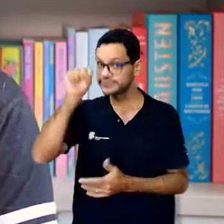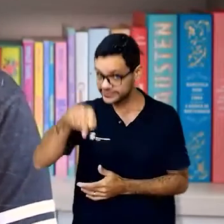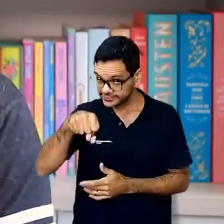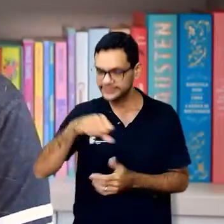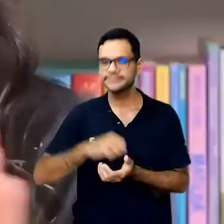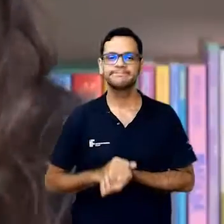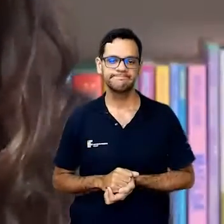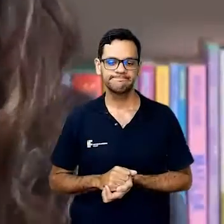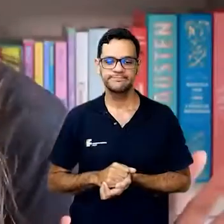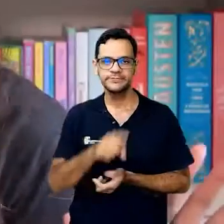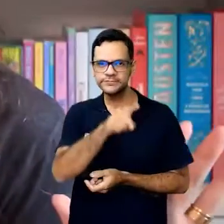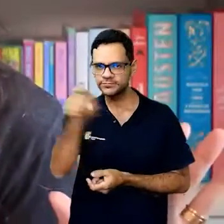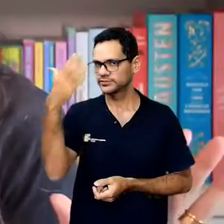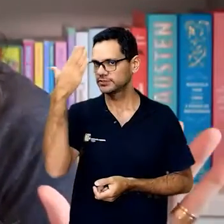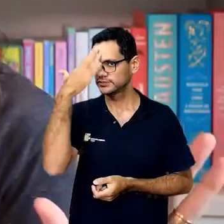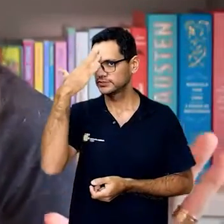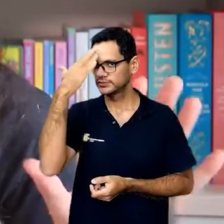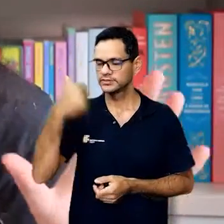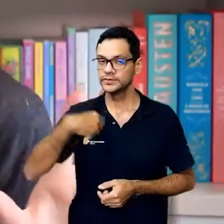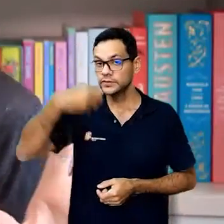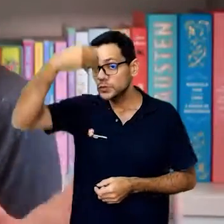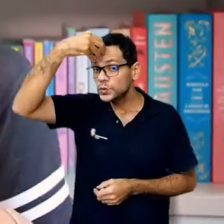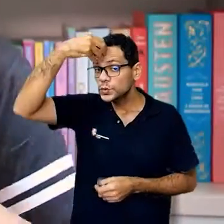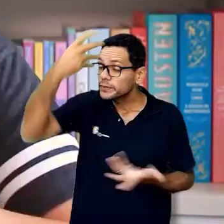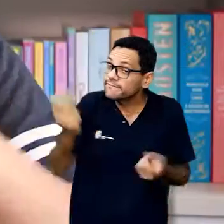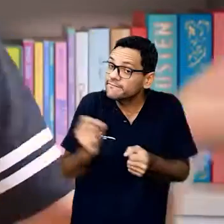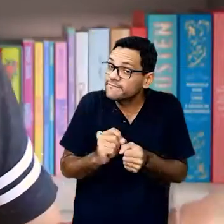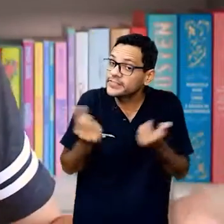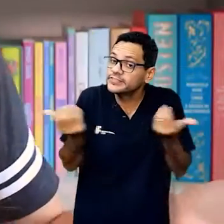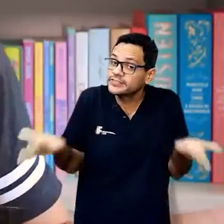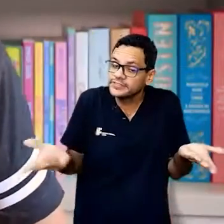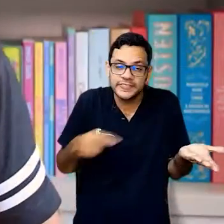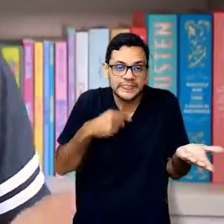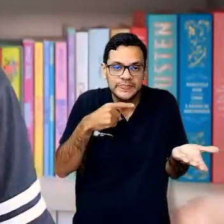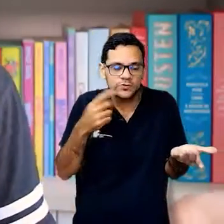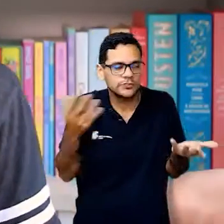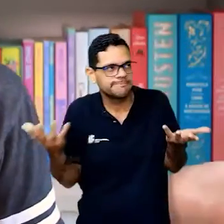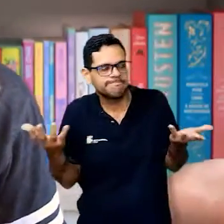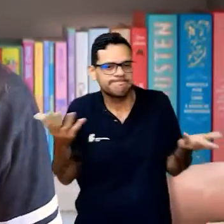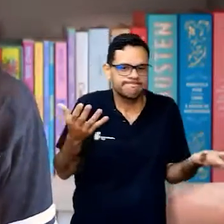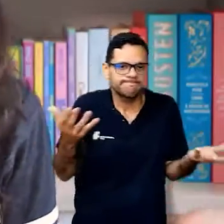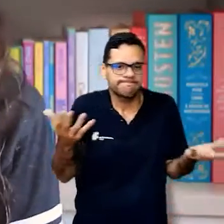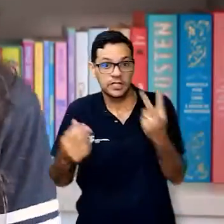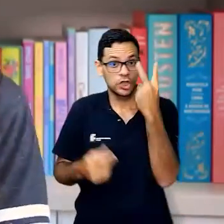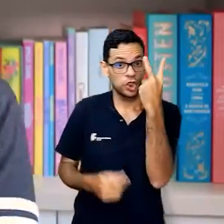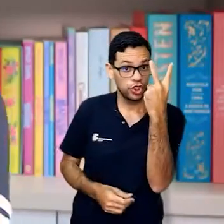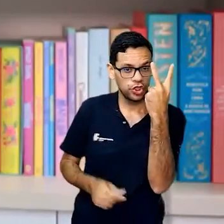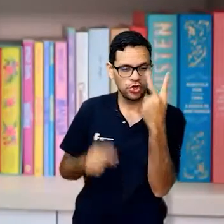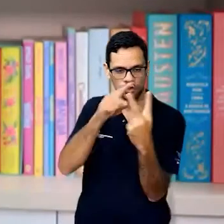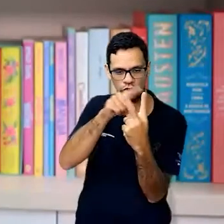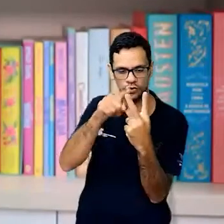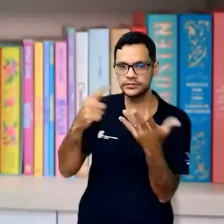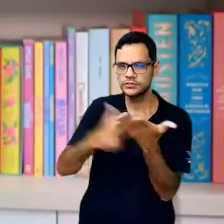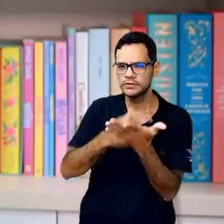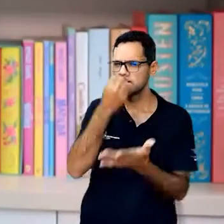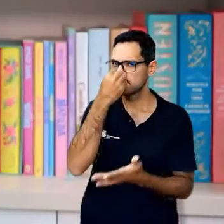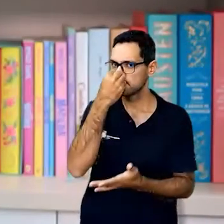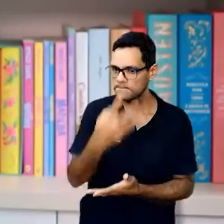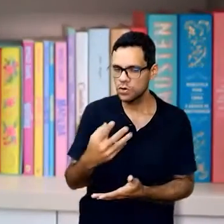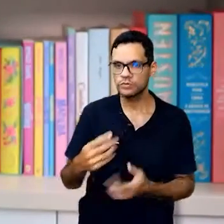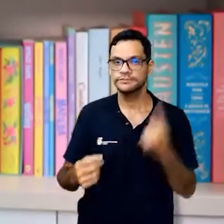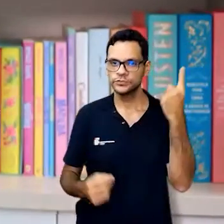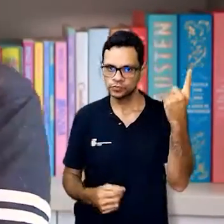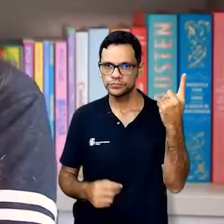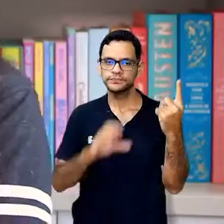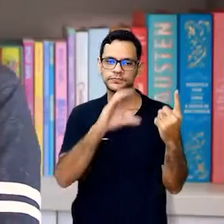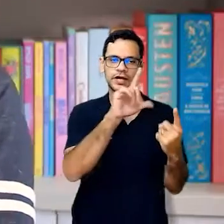2 livros. Sim, roubo mesmo, vocês sabem, eu não tenho culpa, o que eu vou fazer? Enfim, não consegui decidir entre esses 2, são 2 livros muito, muito,